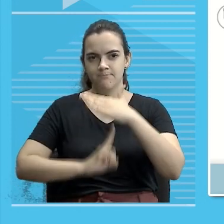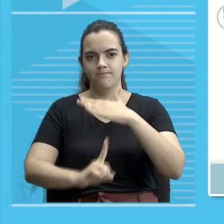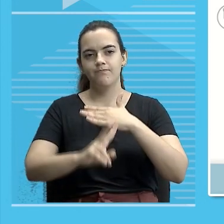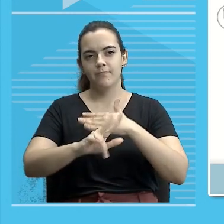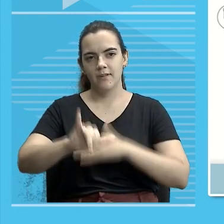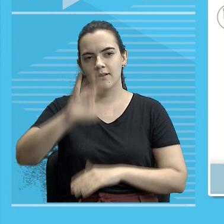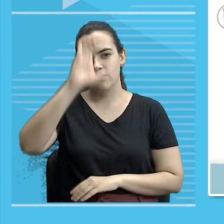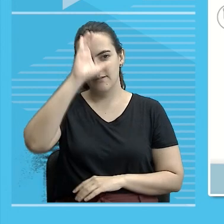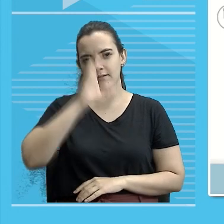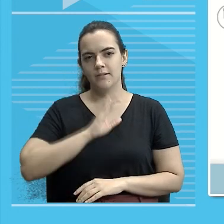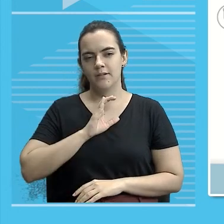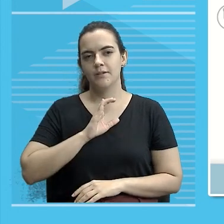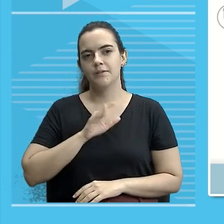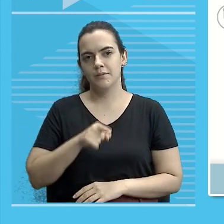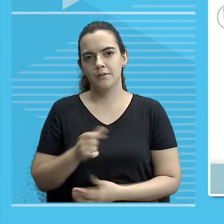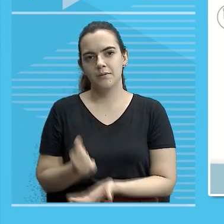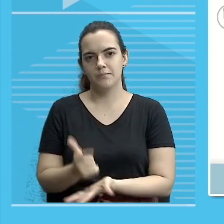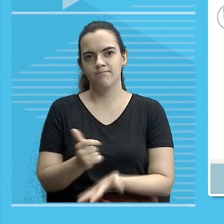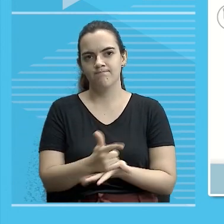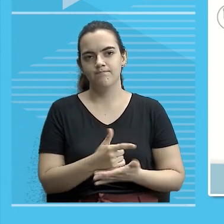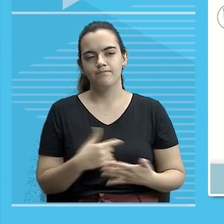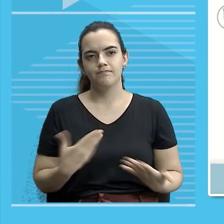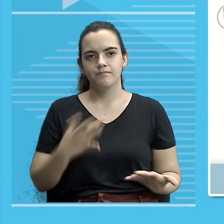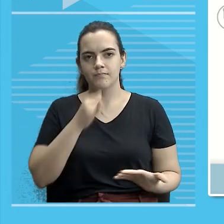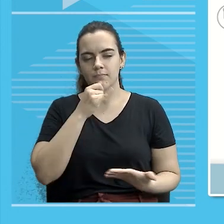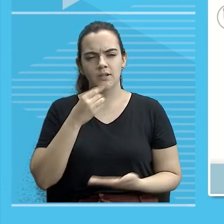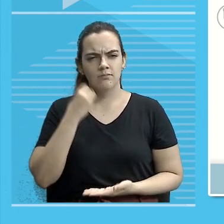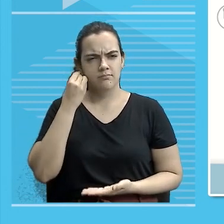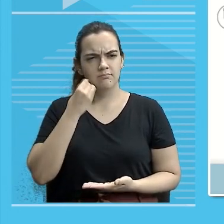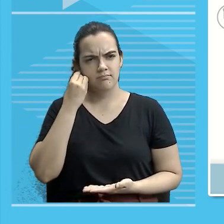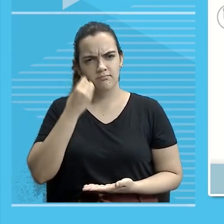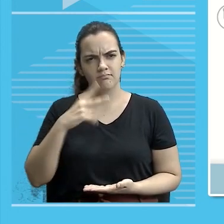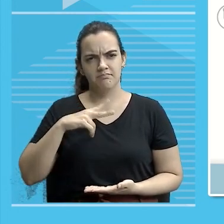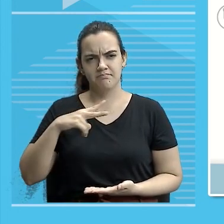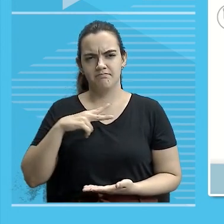falou das experiências pessoais